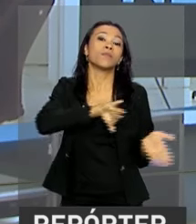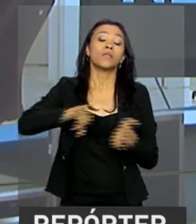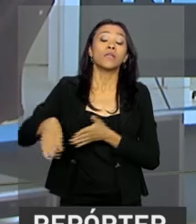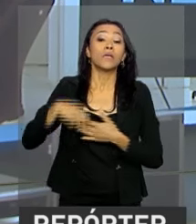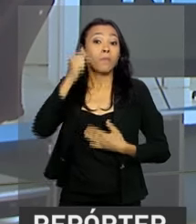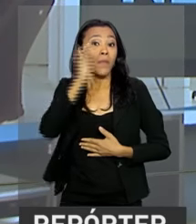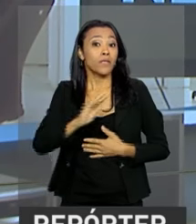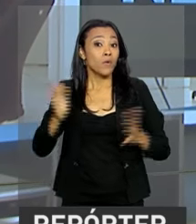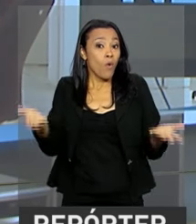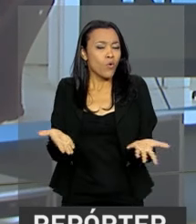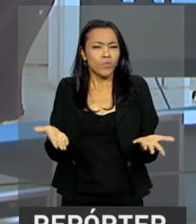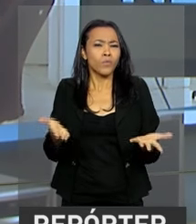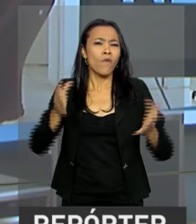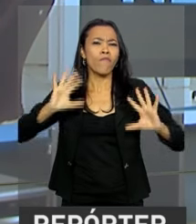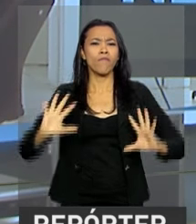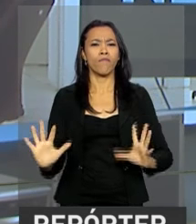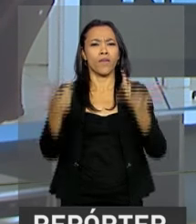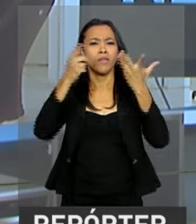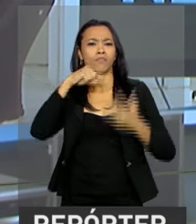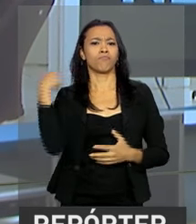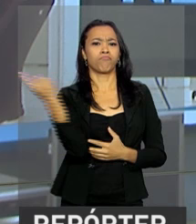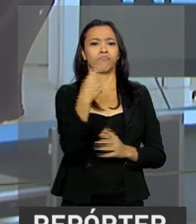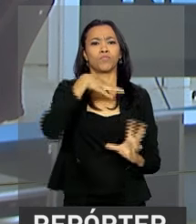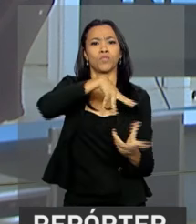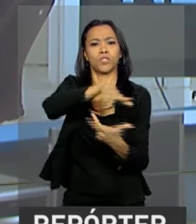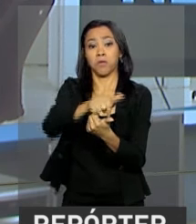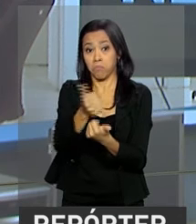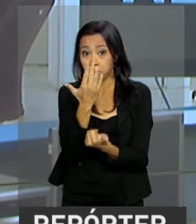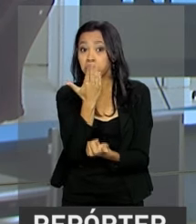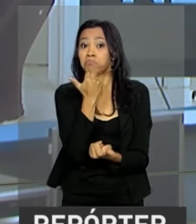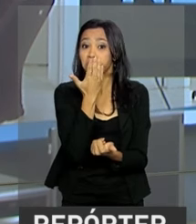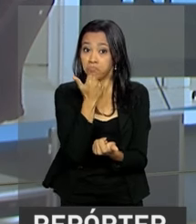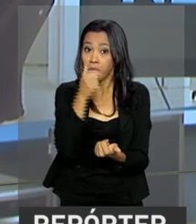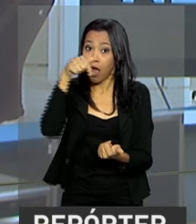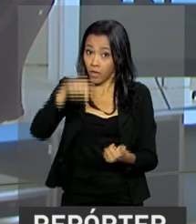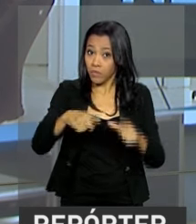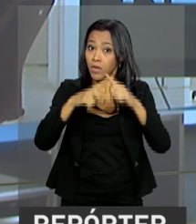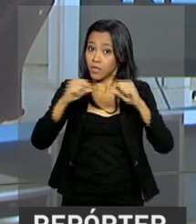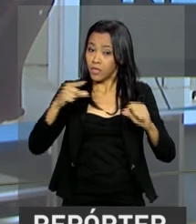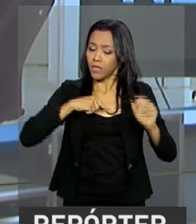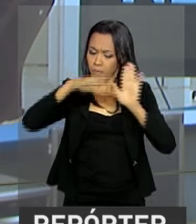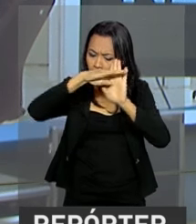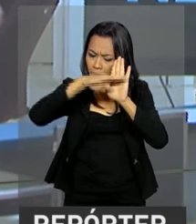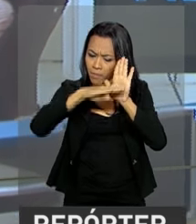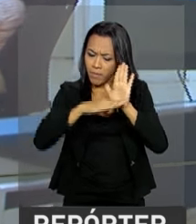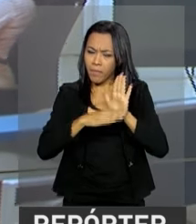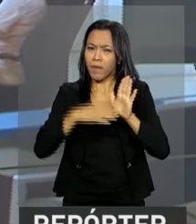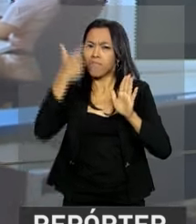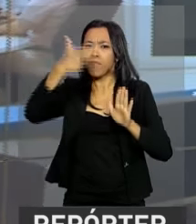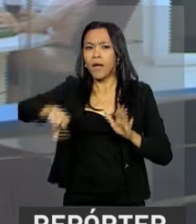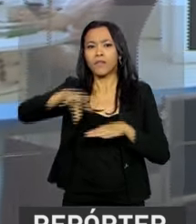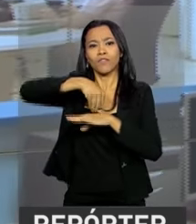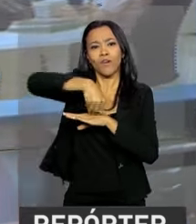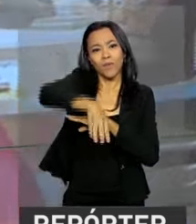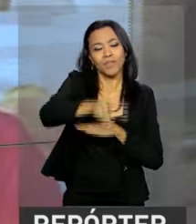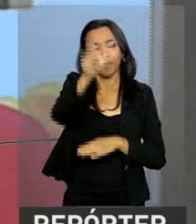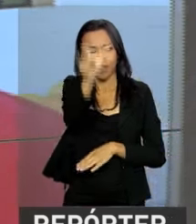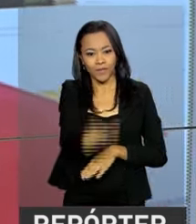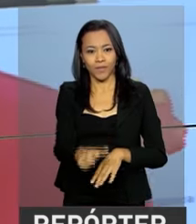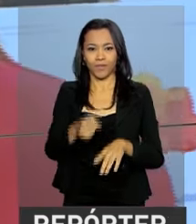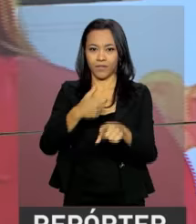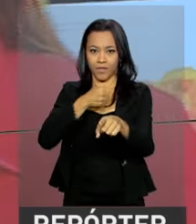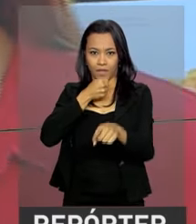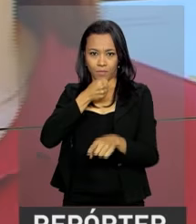comemora hoje o dia mundial da alimentação um evento em brasília celebra essa data que traz as informações pra gente ao vivo a repórter gabriela